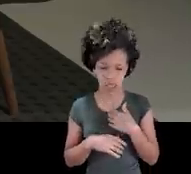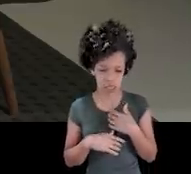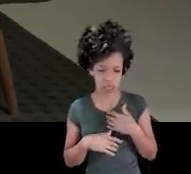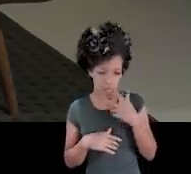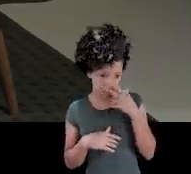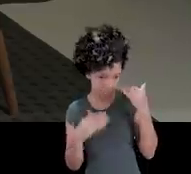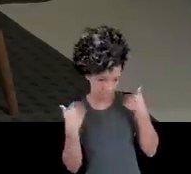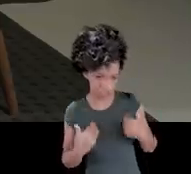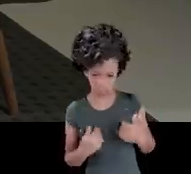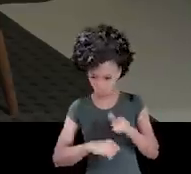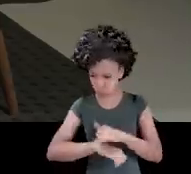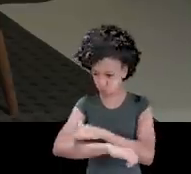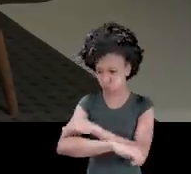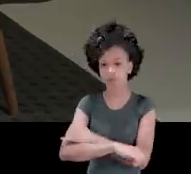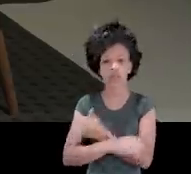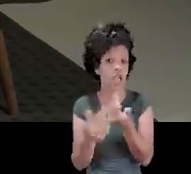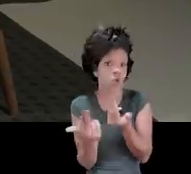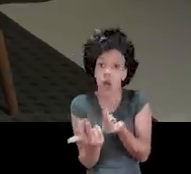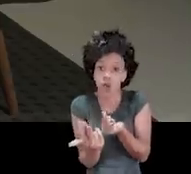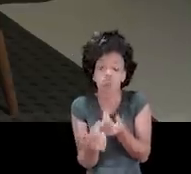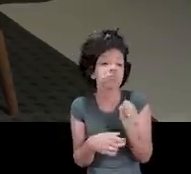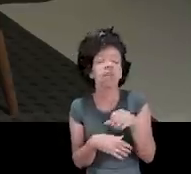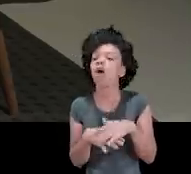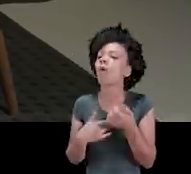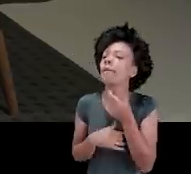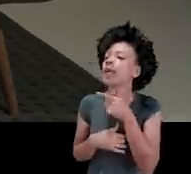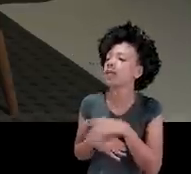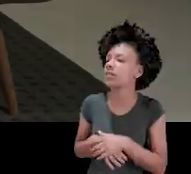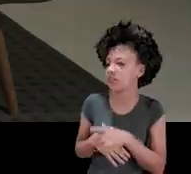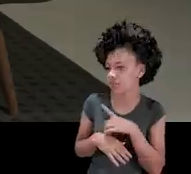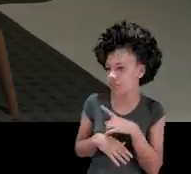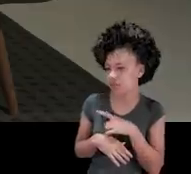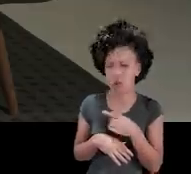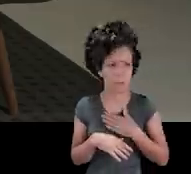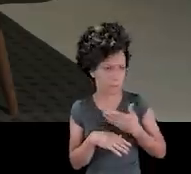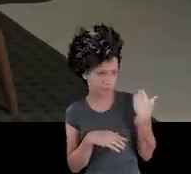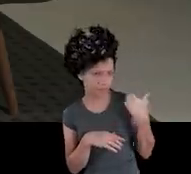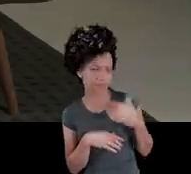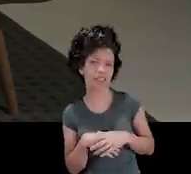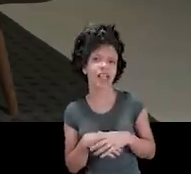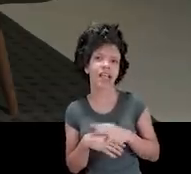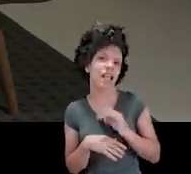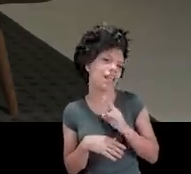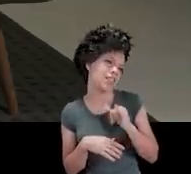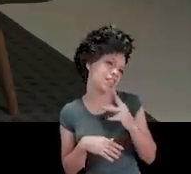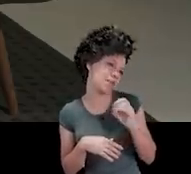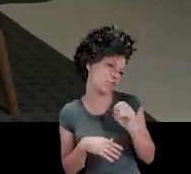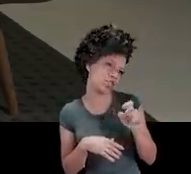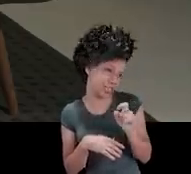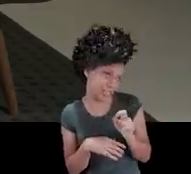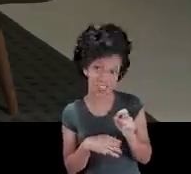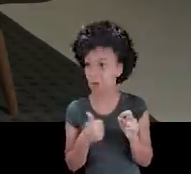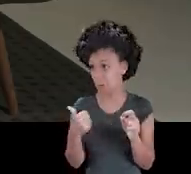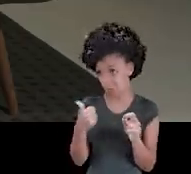Tá no mesmo lugar. Exatamente. Uhum. Exatamente. Tá no mesmo exatamente lugar. Qual piada que você ouviu muito, assim? Cara, do meu tempo era muito triplo X. Era muito...